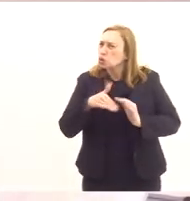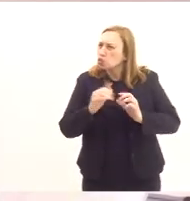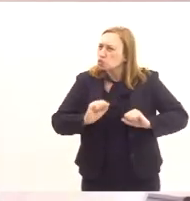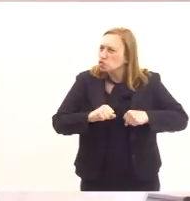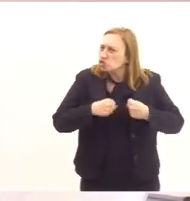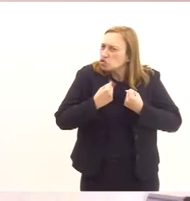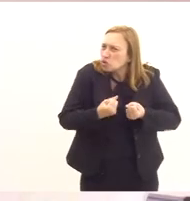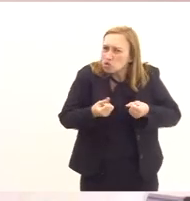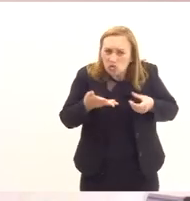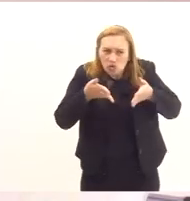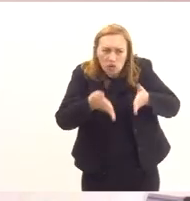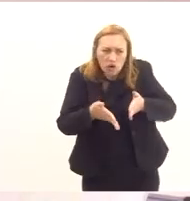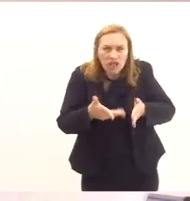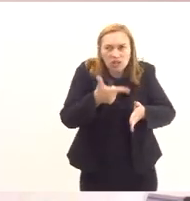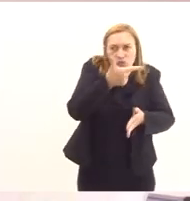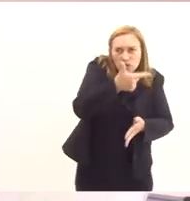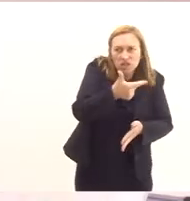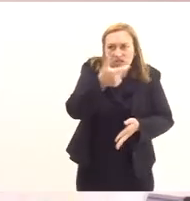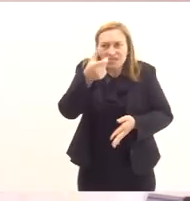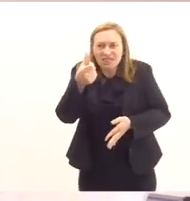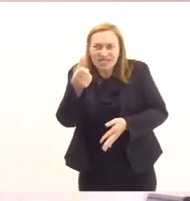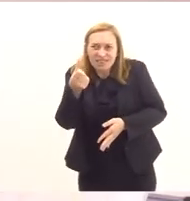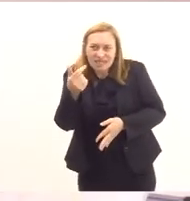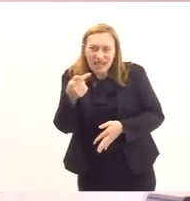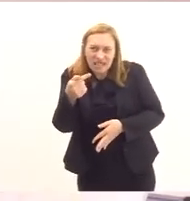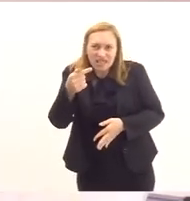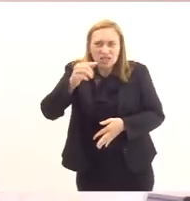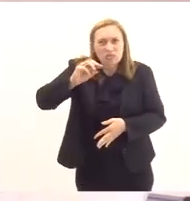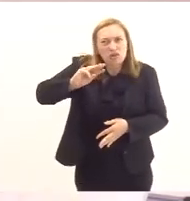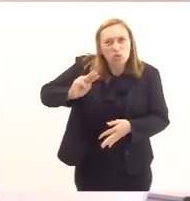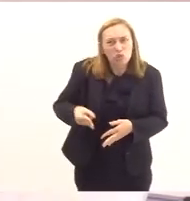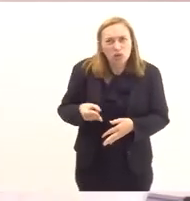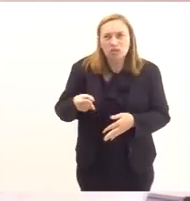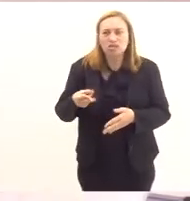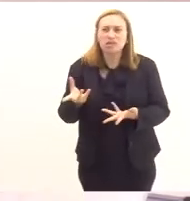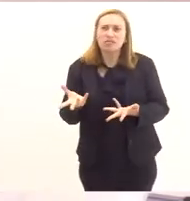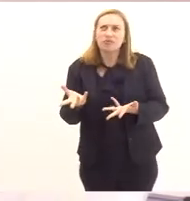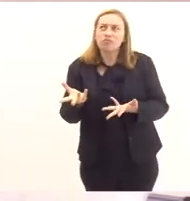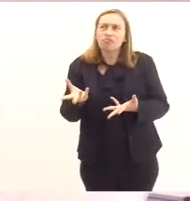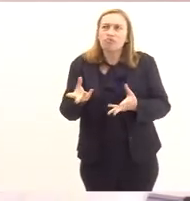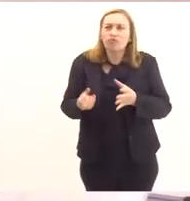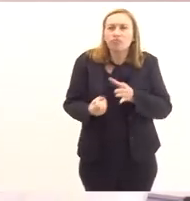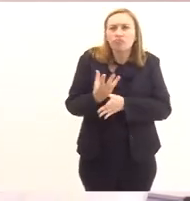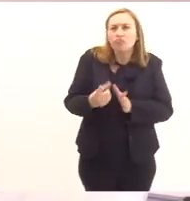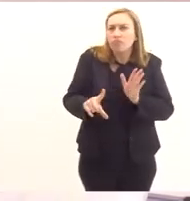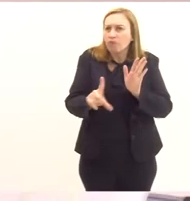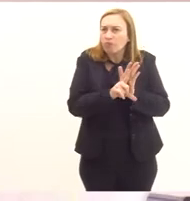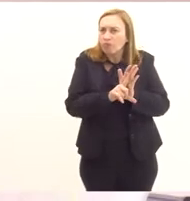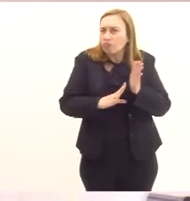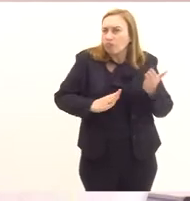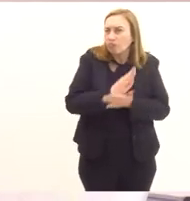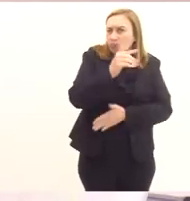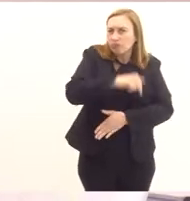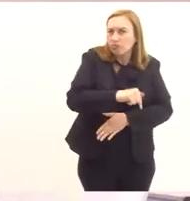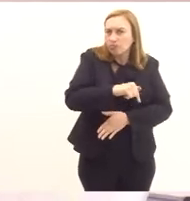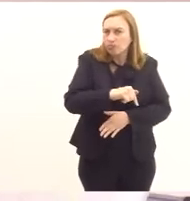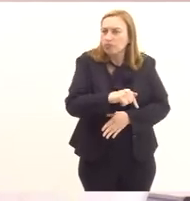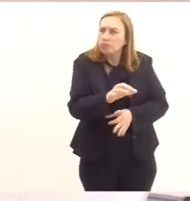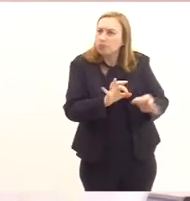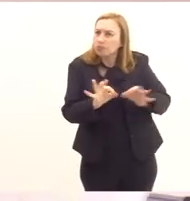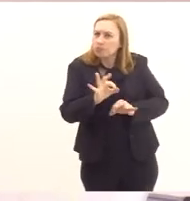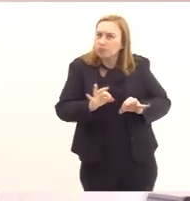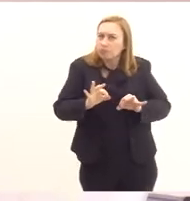concentrado ali desses 207 milhões ele é fruto daquela lei que aprovamos aqui cria um programa